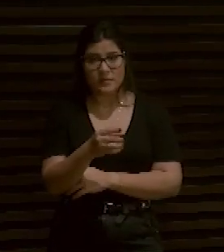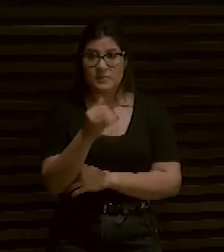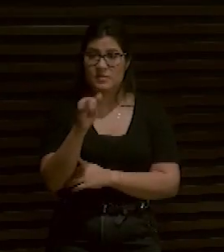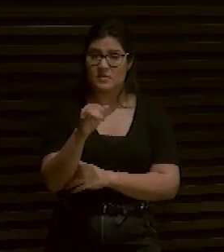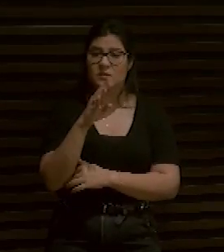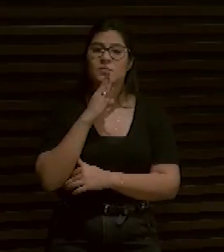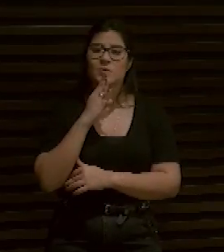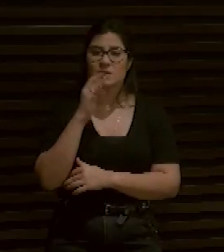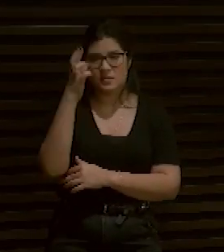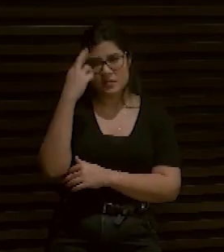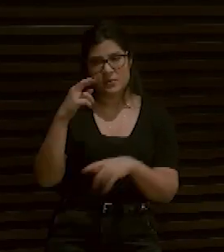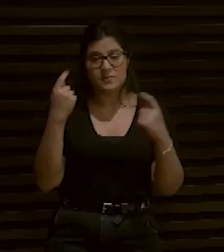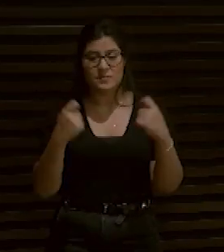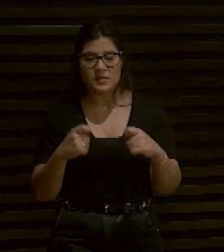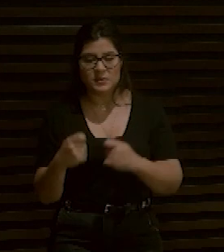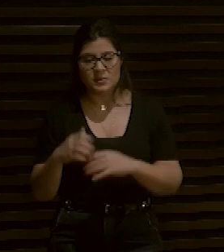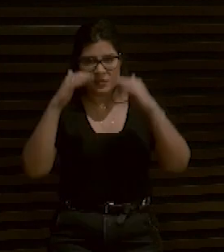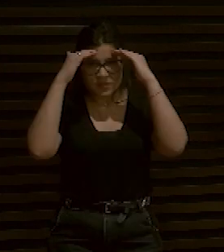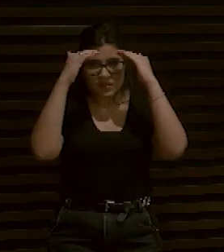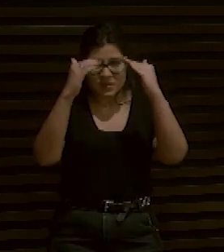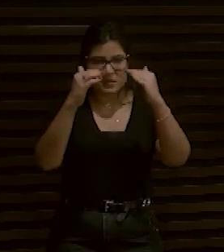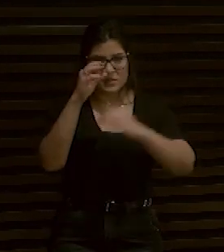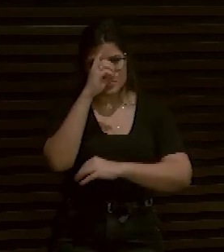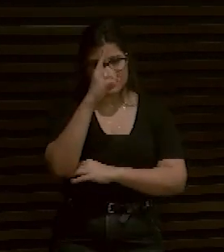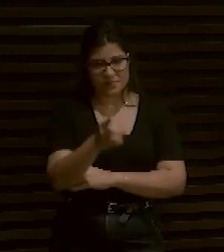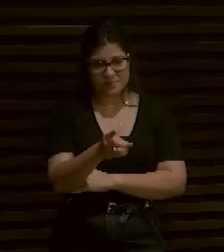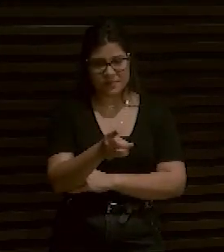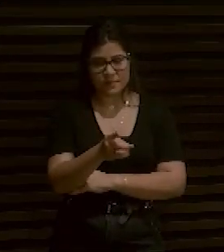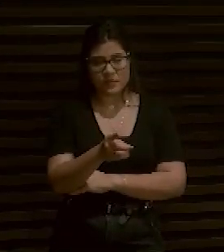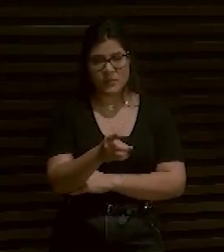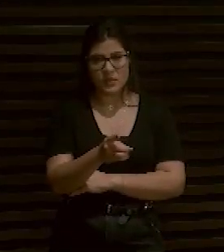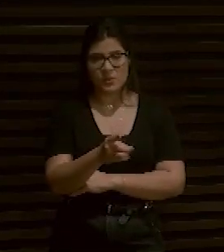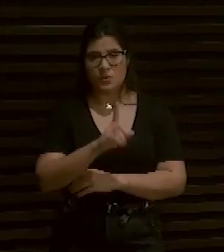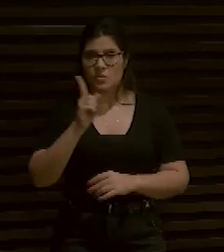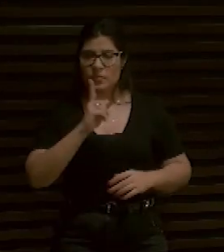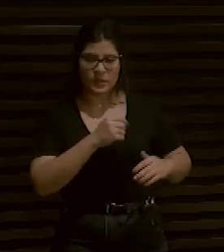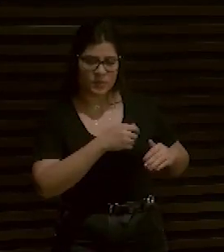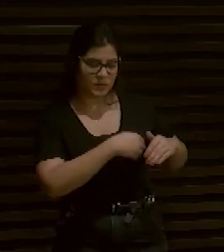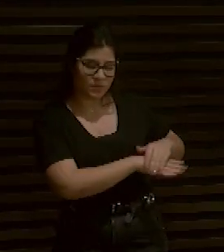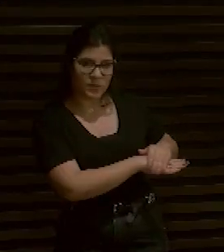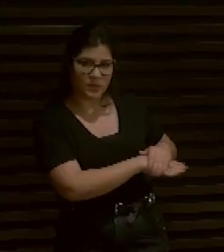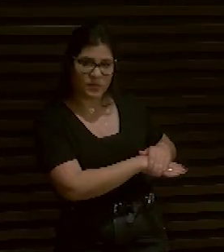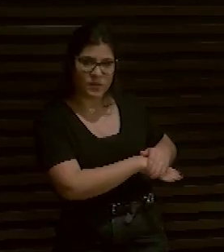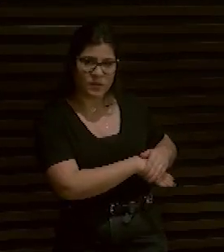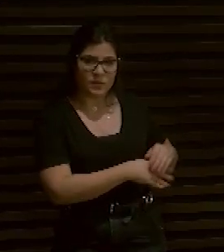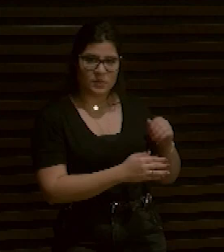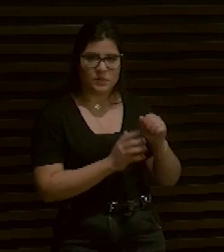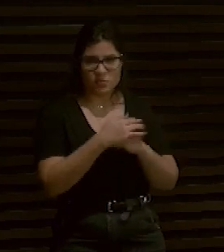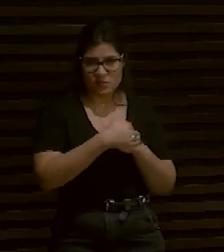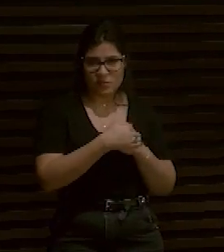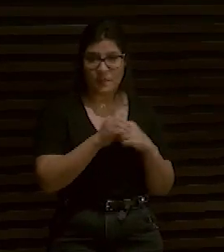deve necessariamente guardar os mandamentos. E guardar aqui não é guardar no bolso para que ninguém veja. Guardar